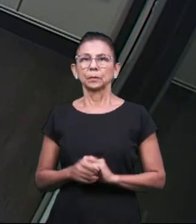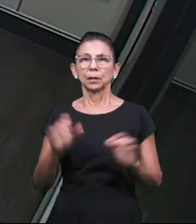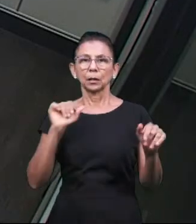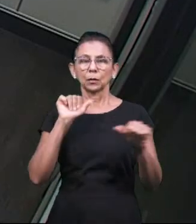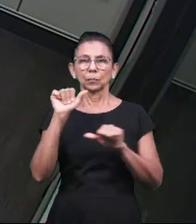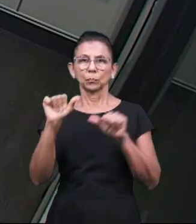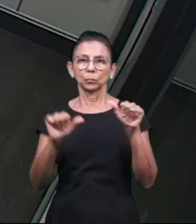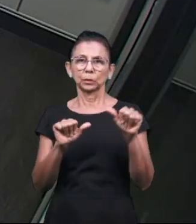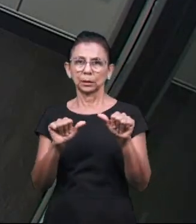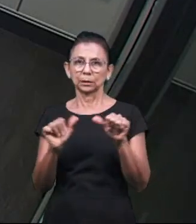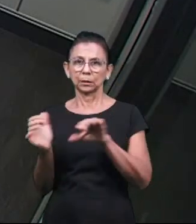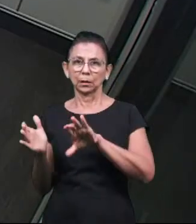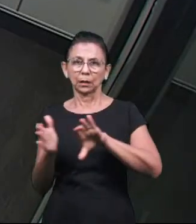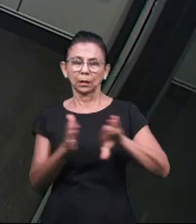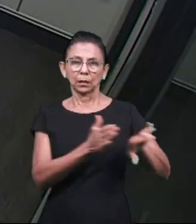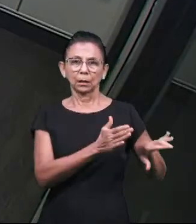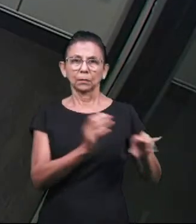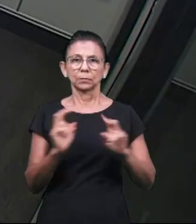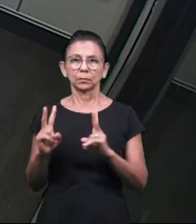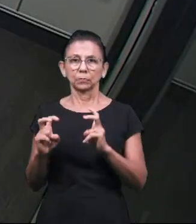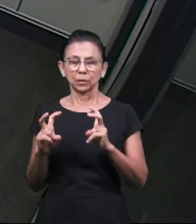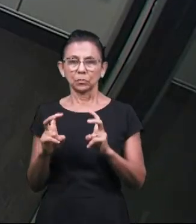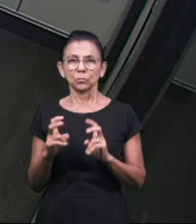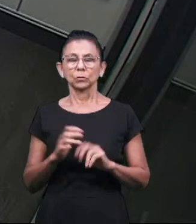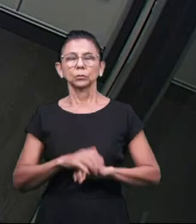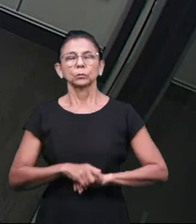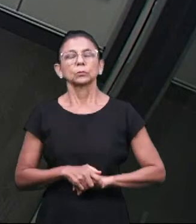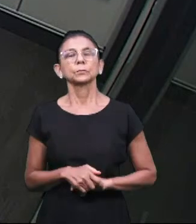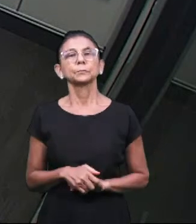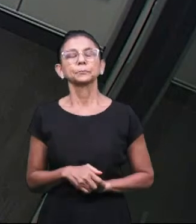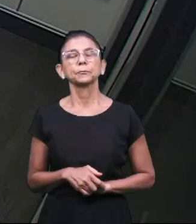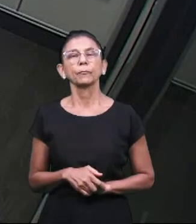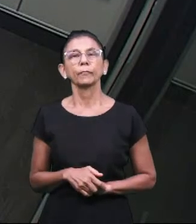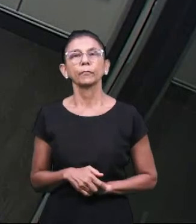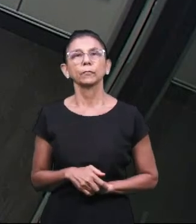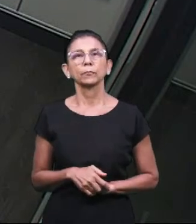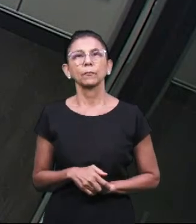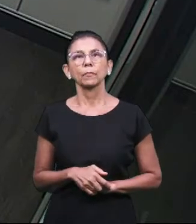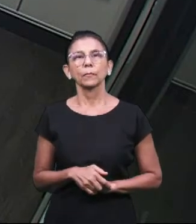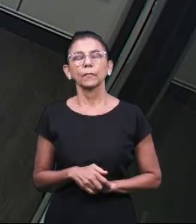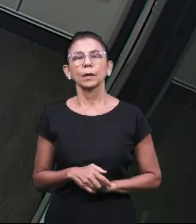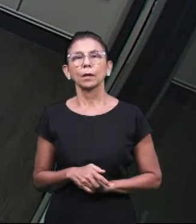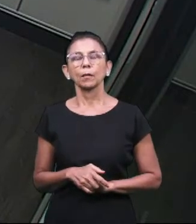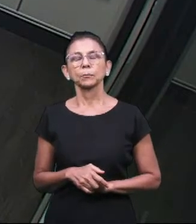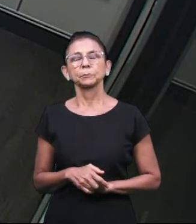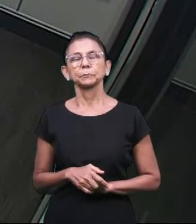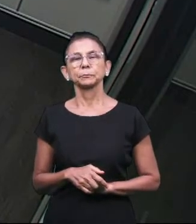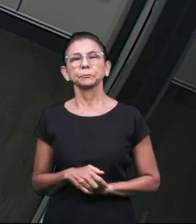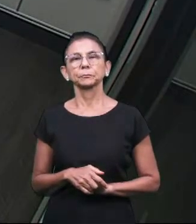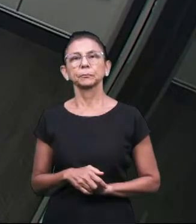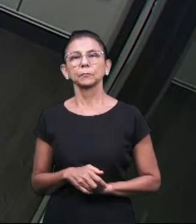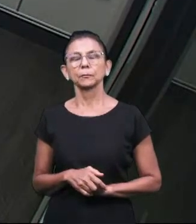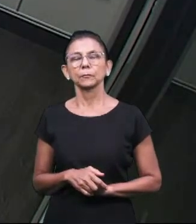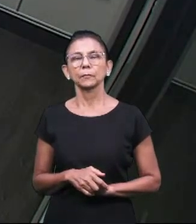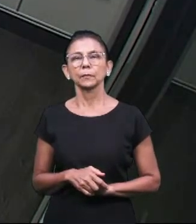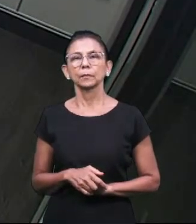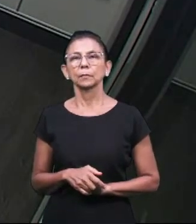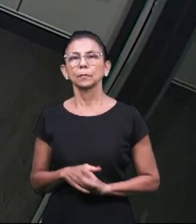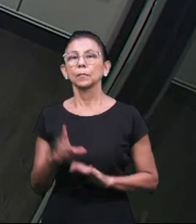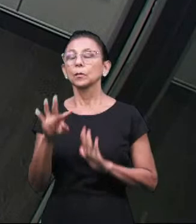senhoras e ao mesmo tempo falando sobre elas, porque é um culto direcionado para as senhoras, qual o texto e qual a abordagem que você pretende